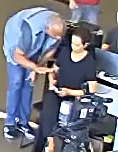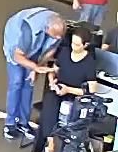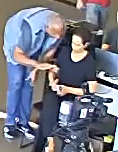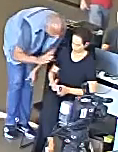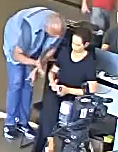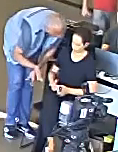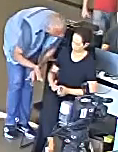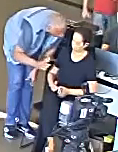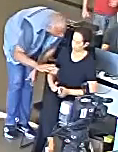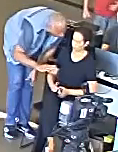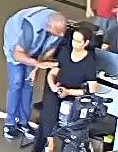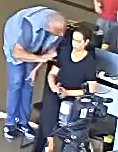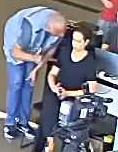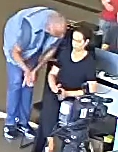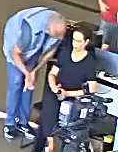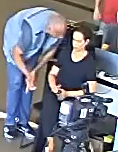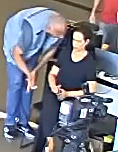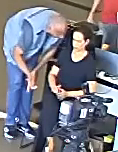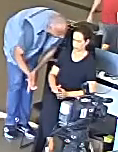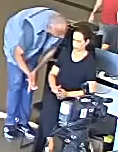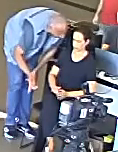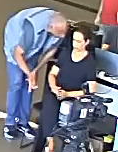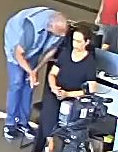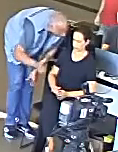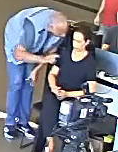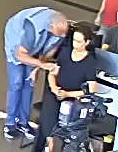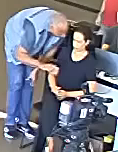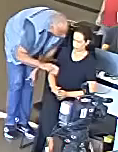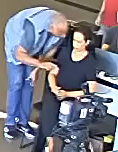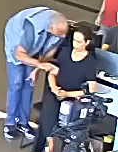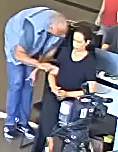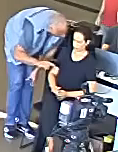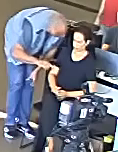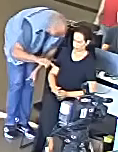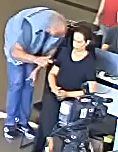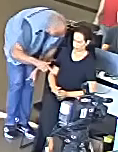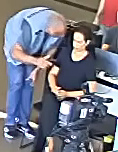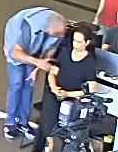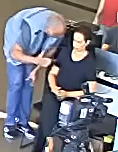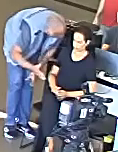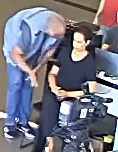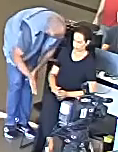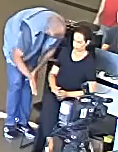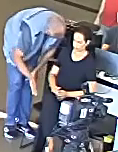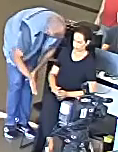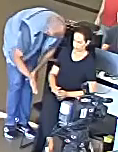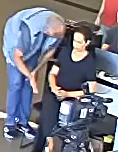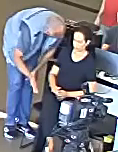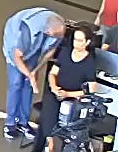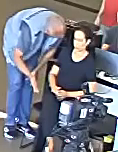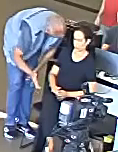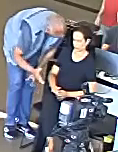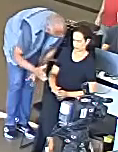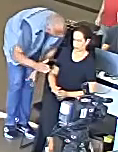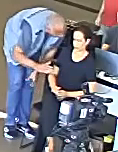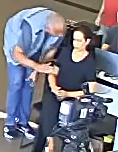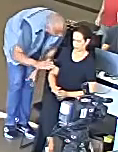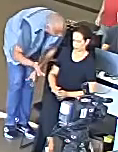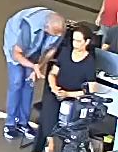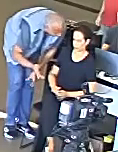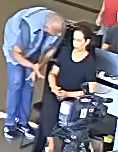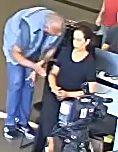ou apontar ao nosso segmento é uma coisa tão óbvia e ao mesmo temos uma